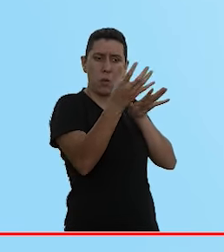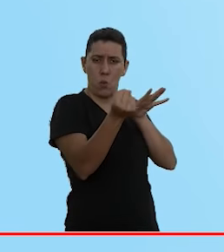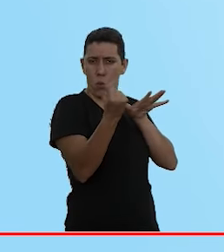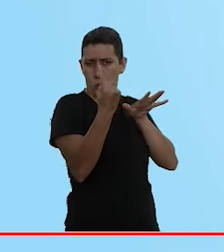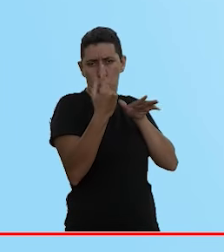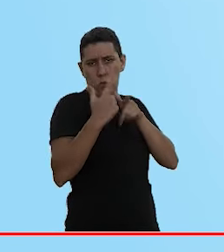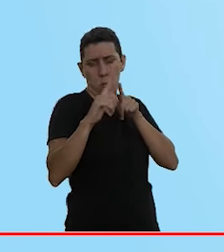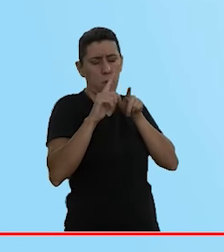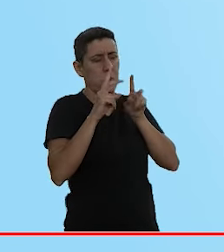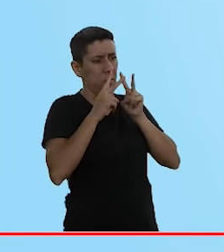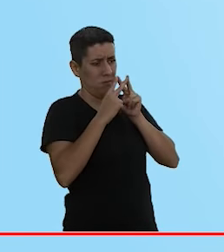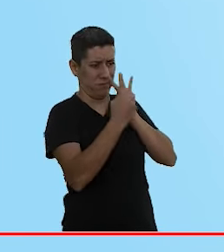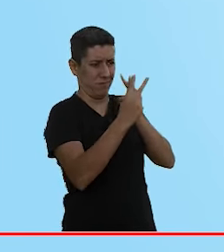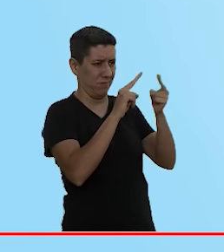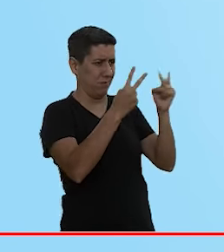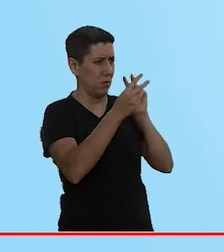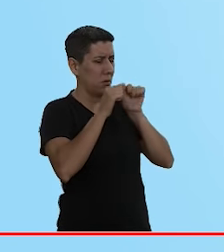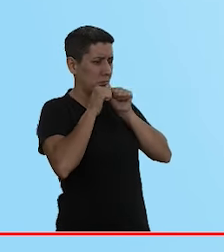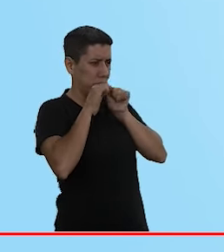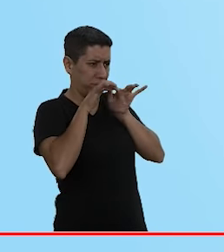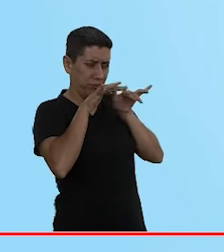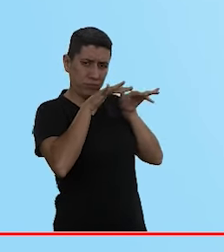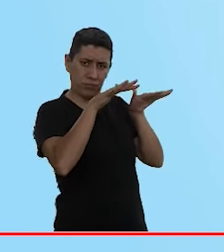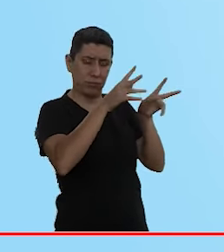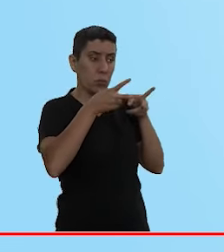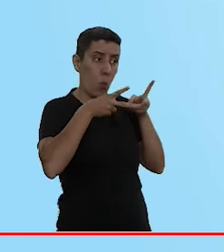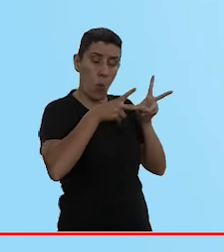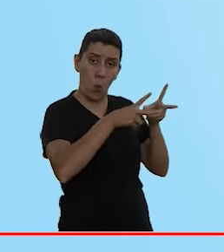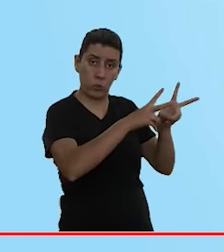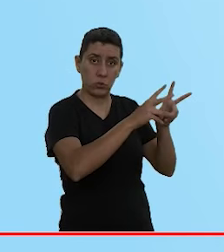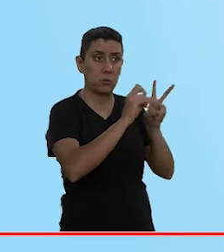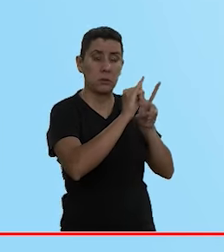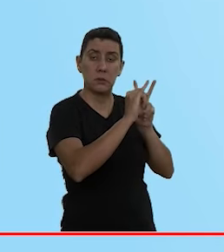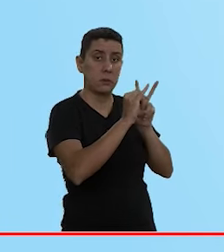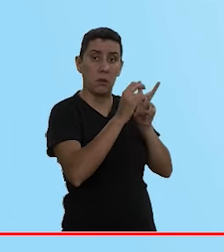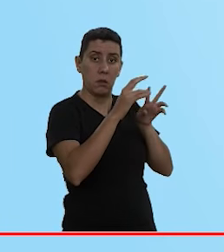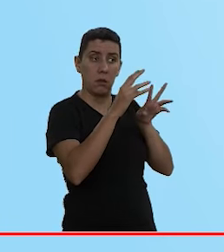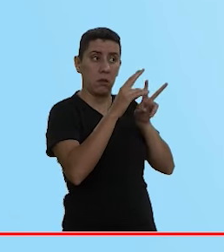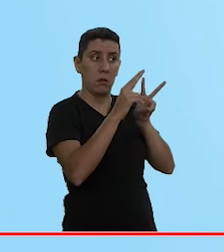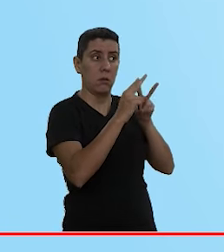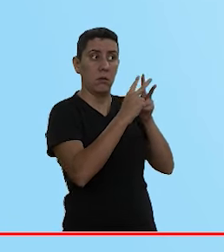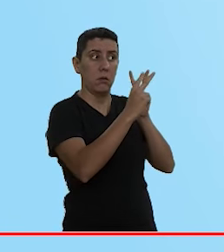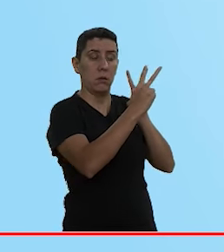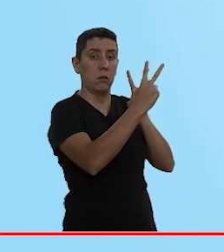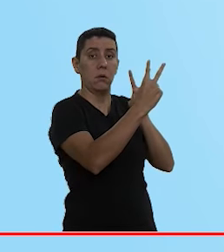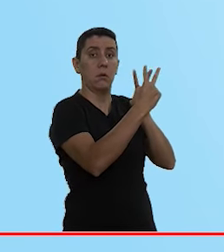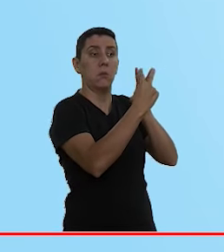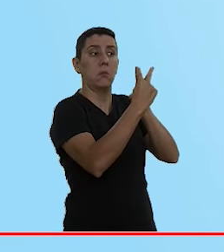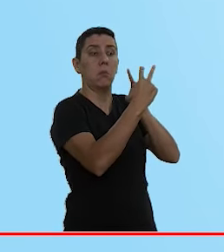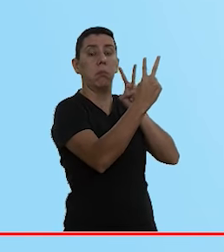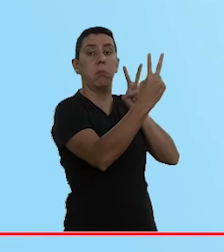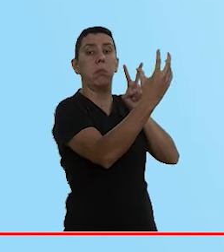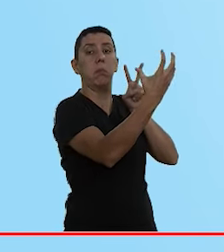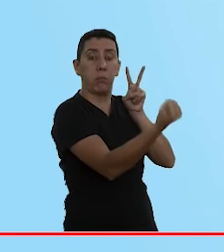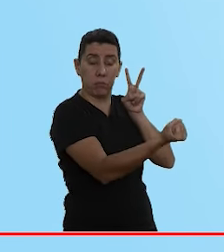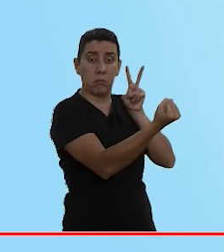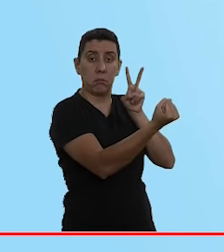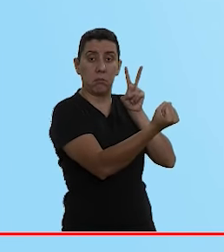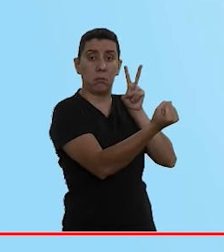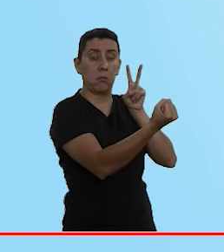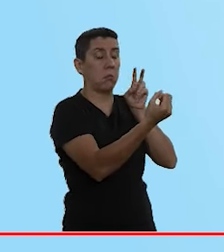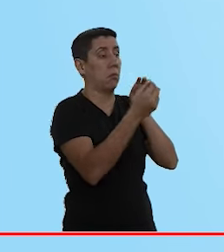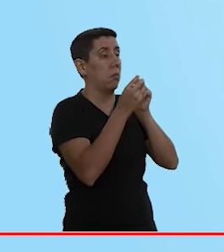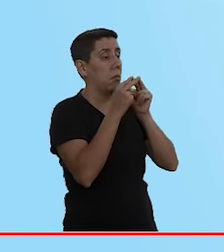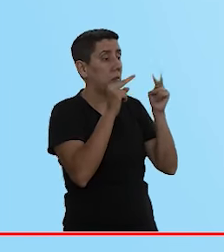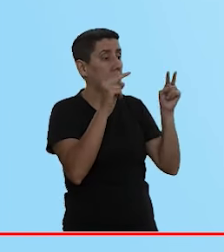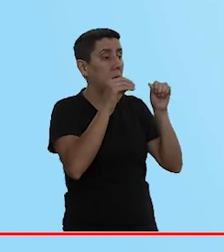ativa, a frequência ela tende a cair mais ainda, porque as usinas vão se desconectar, a proteção por